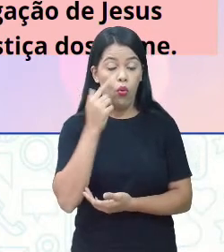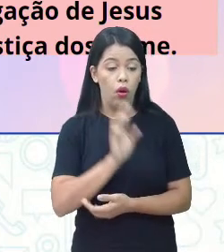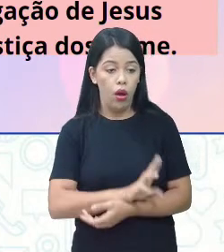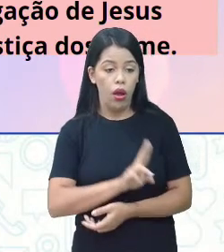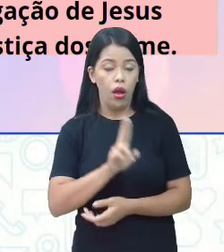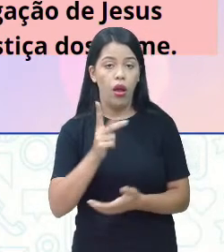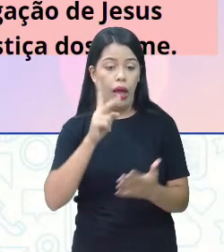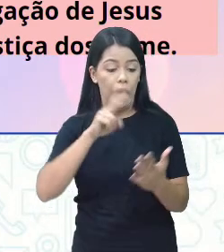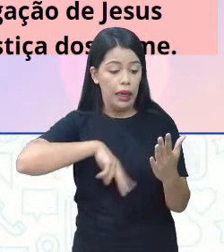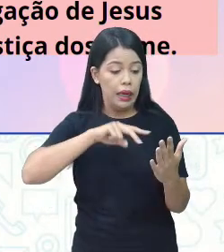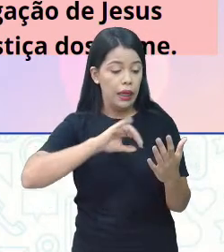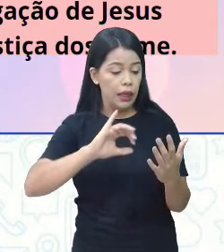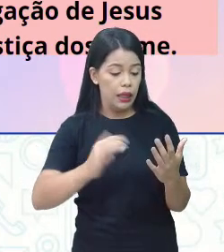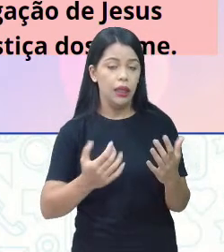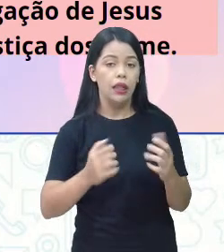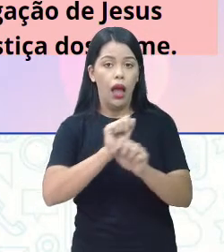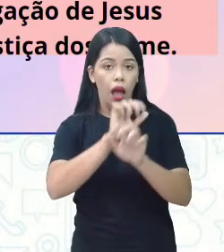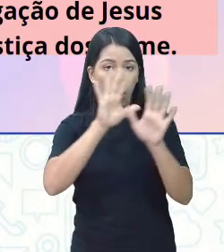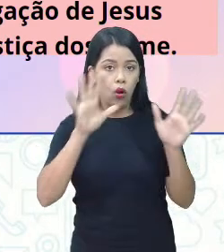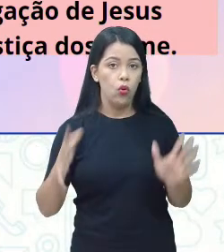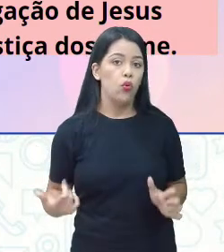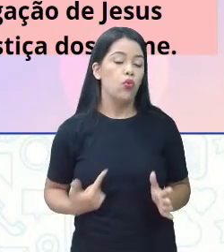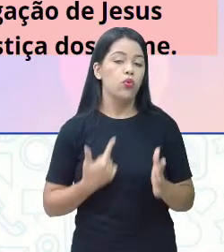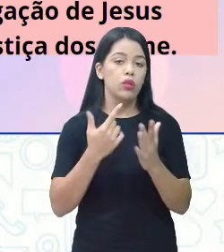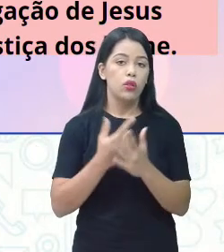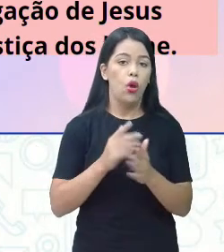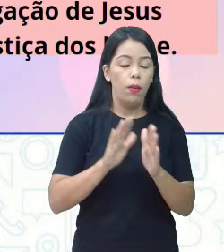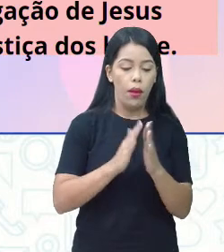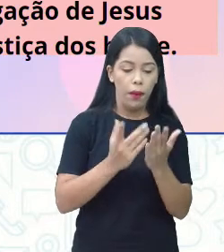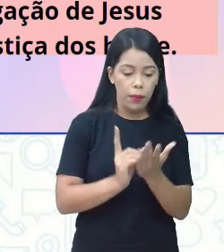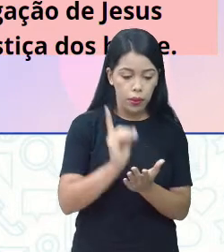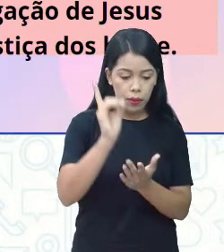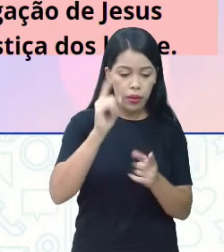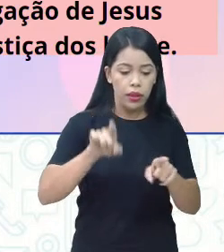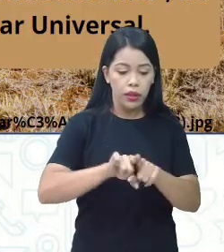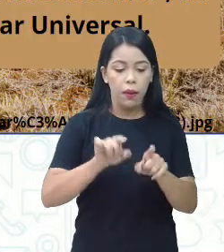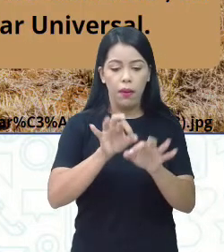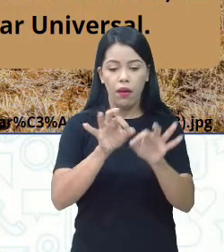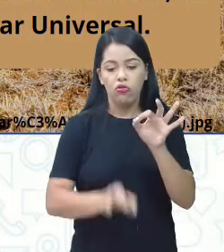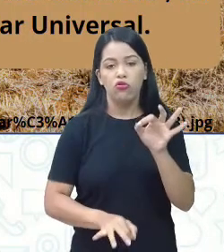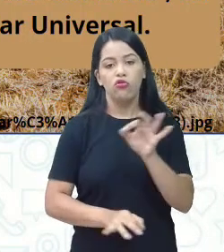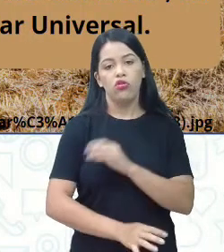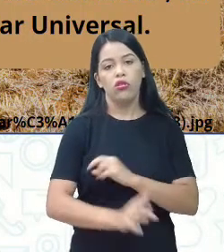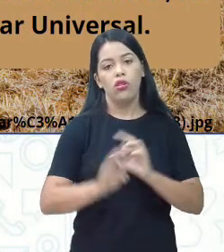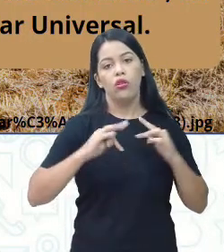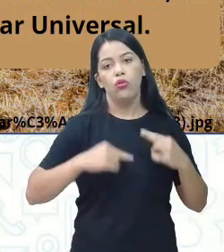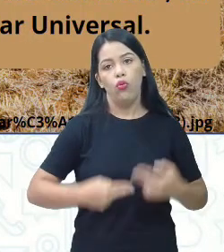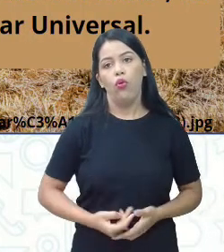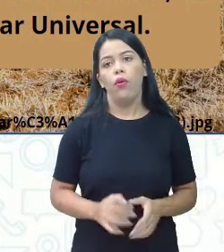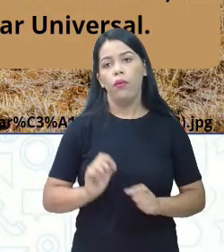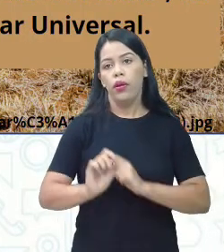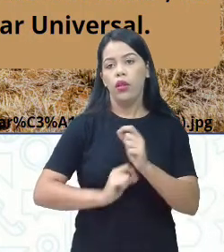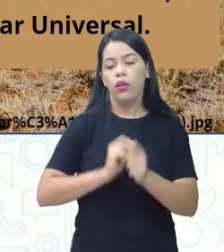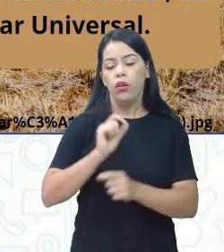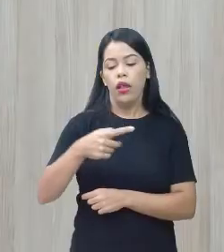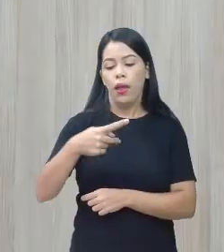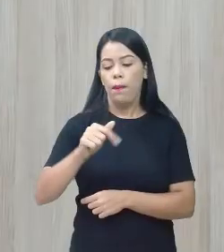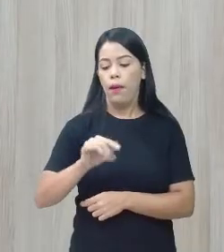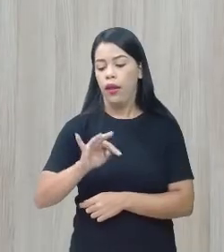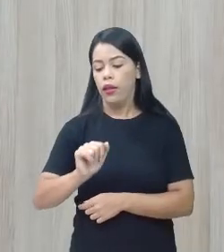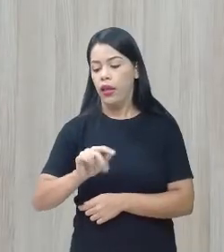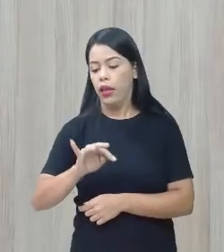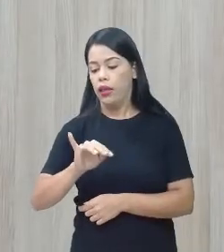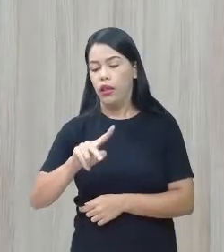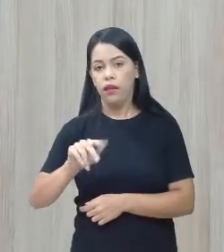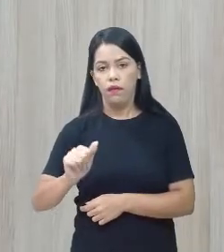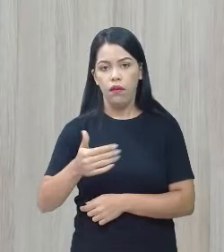as pregações de Jesus e as injustiças dos homens. Então, quem foi Patativa do Assaré, né? Primeiro,